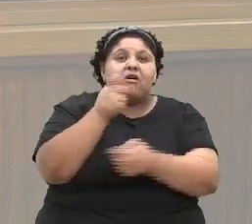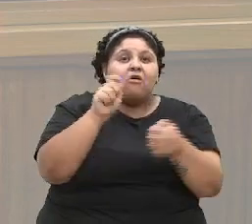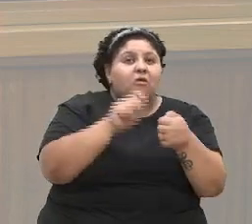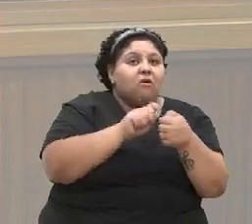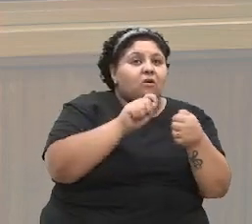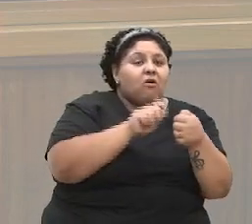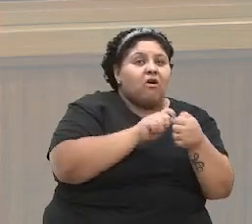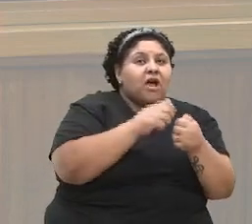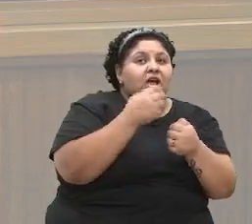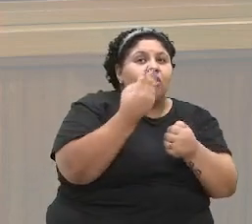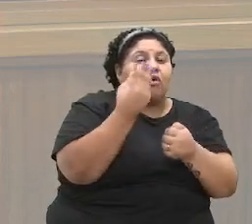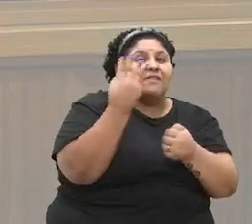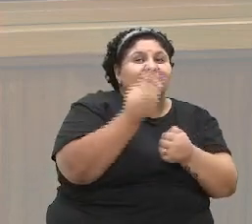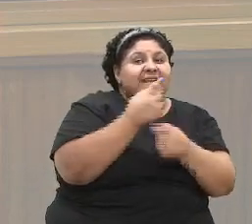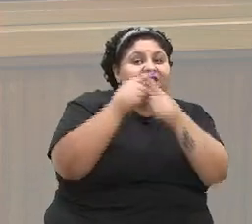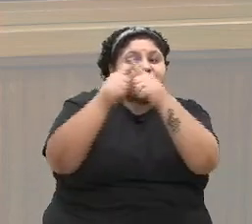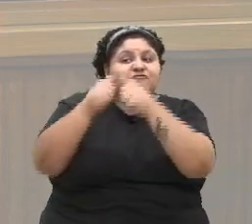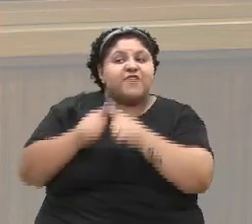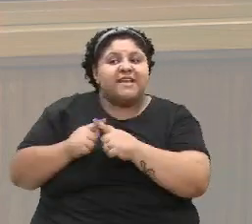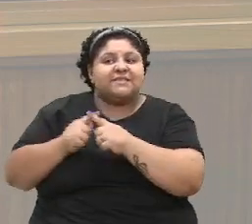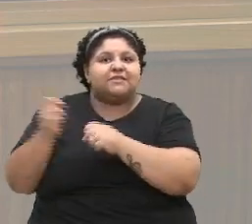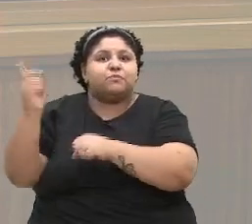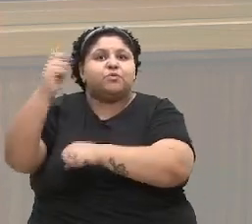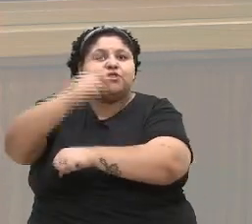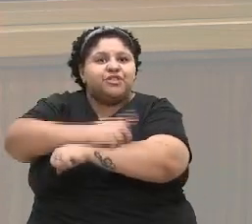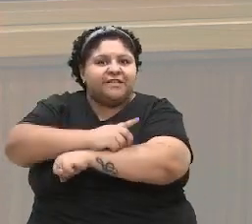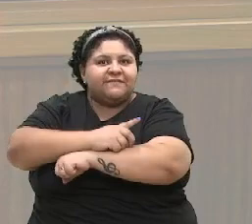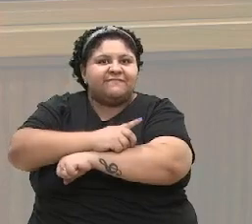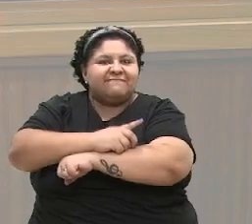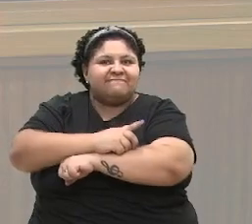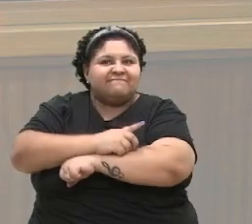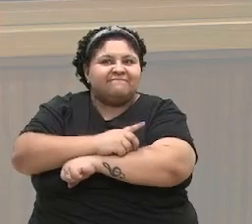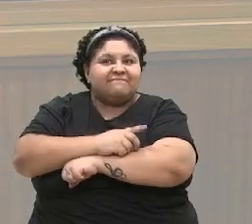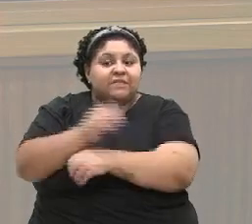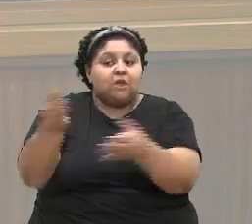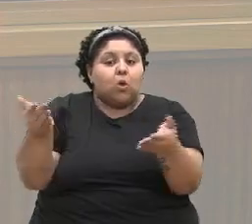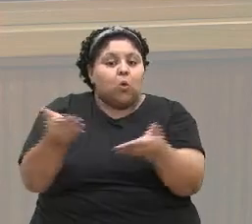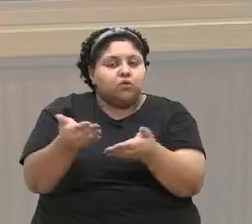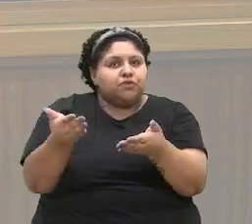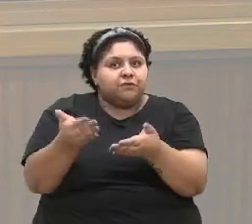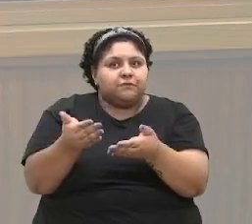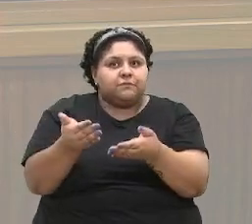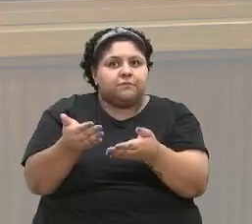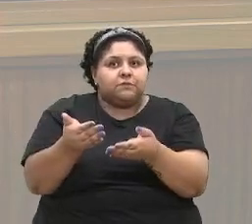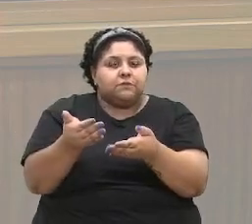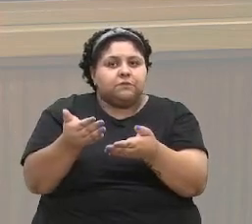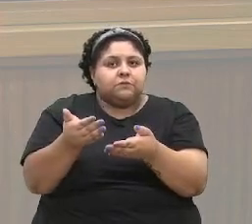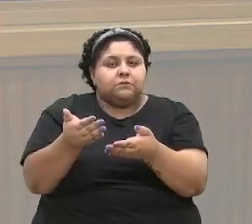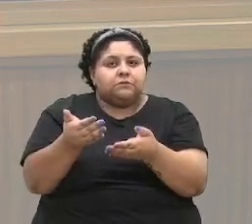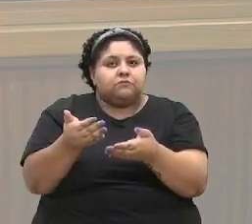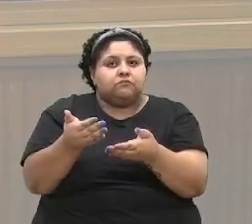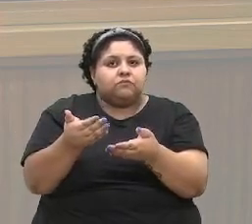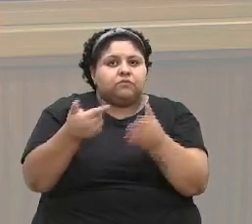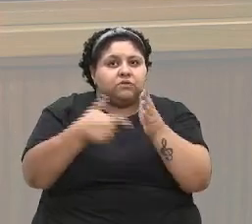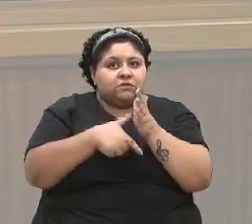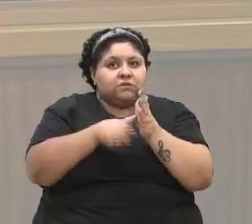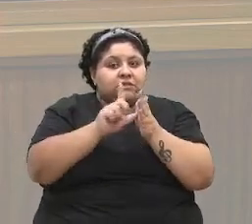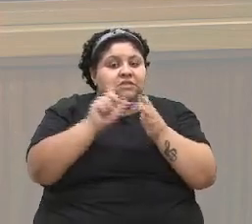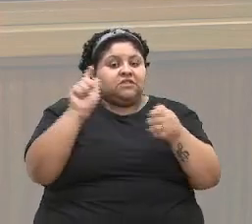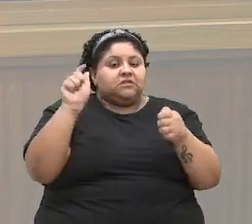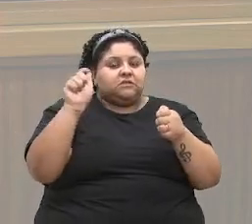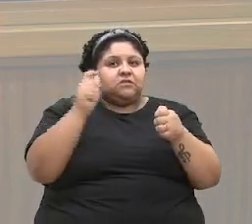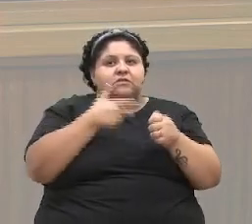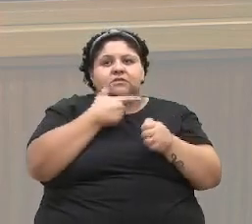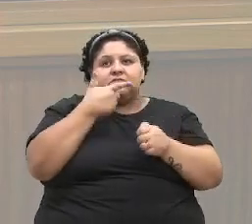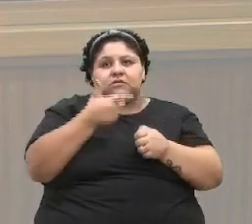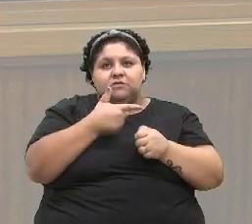as 3 refeições diárias. Atualmente, antes da gente falar